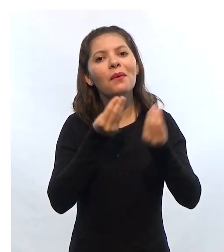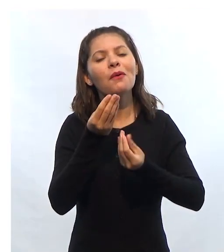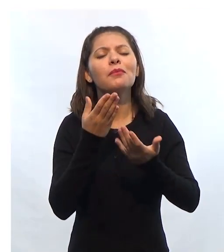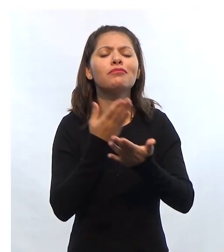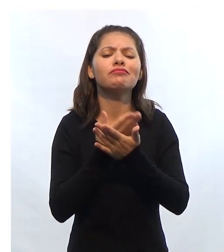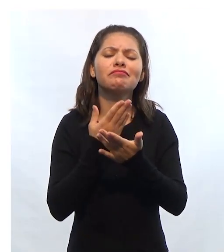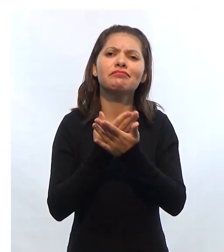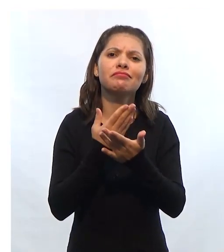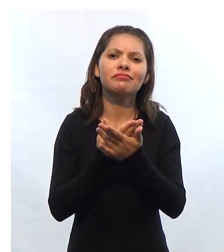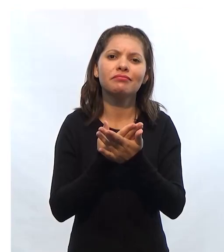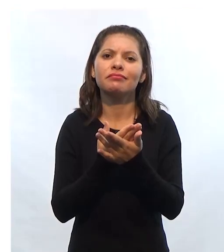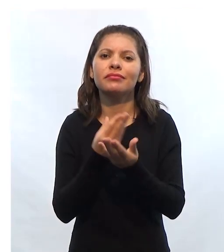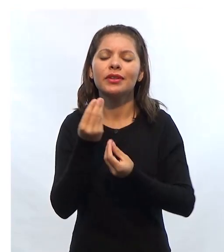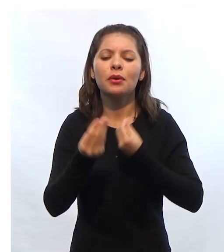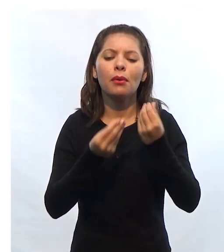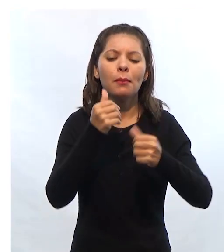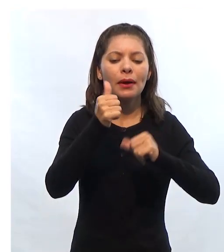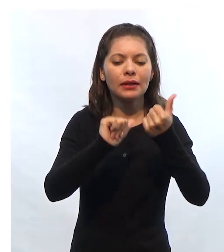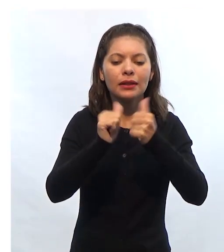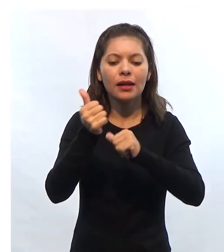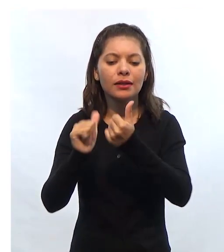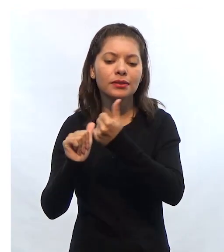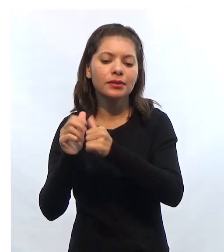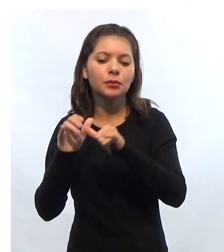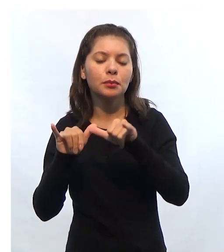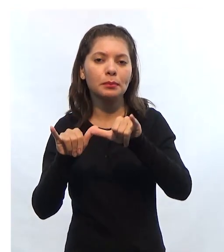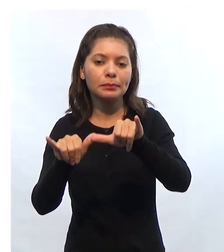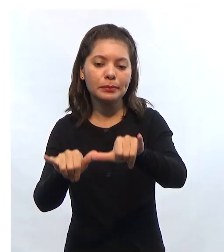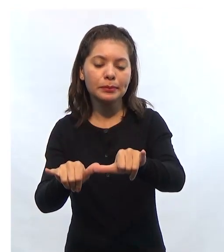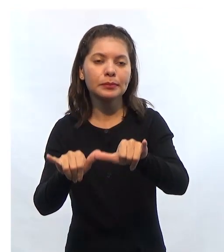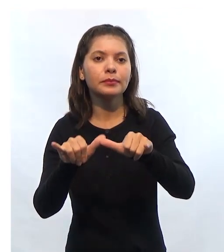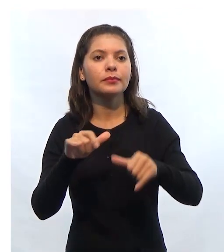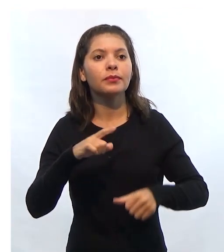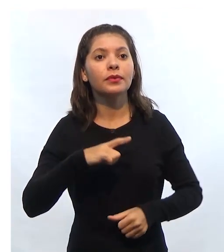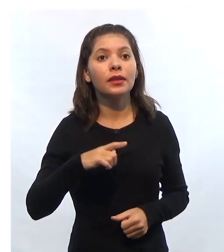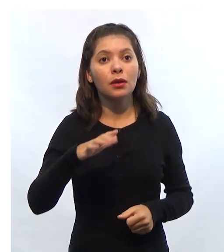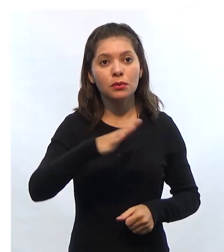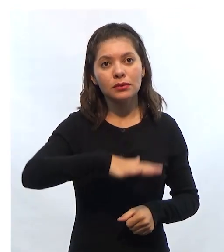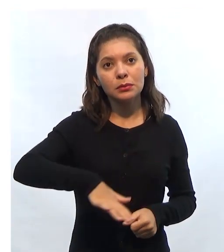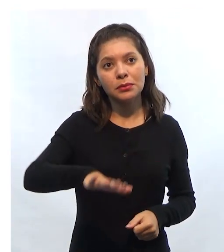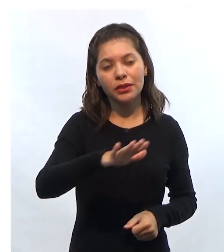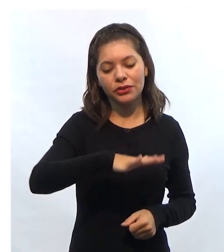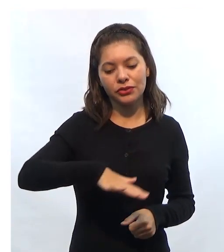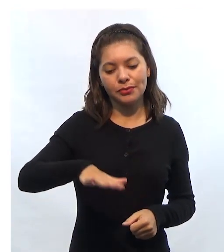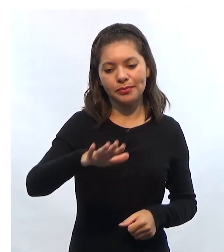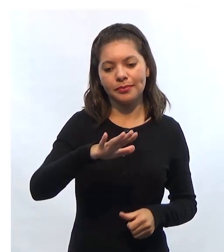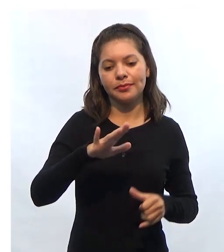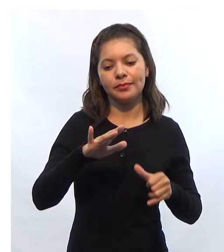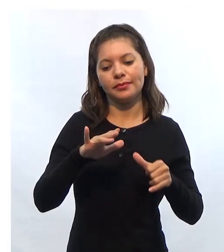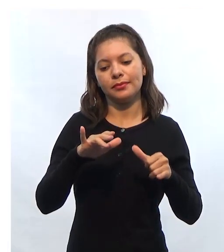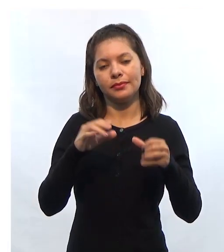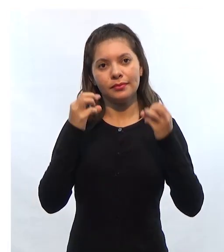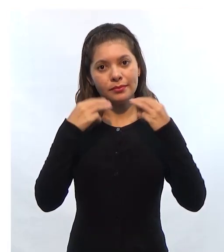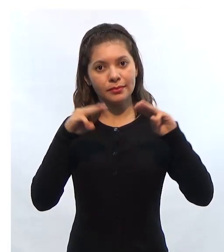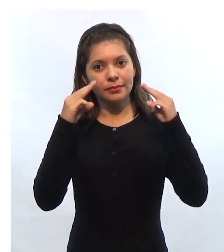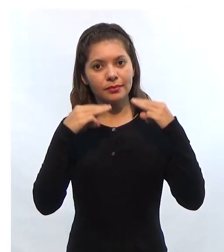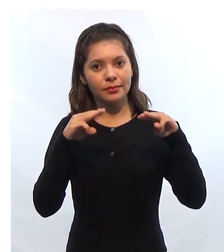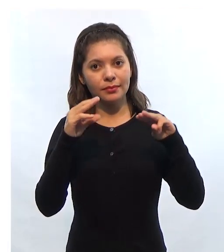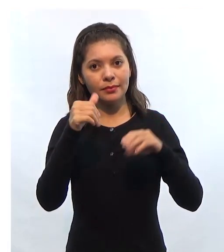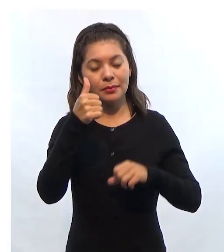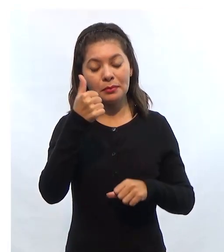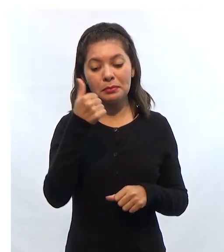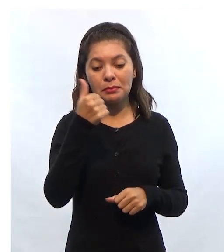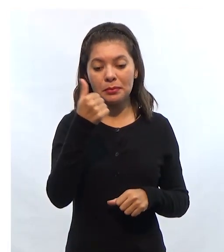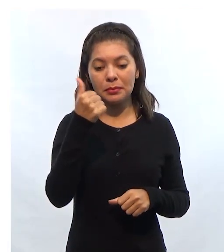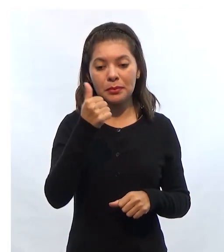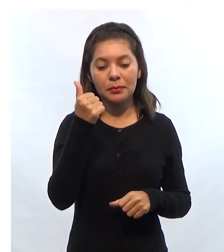é feito esse estudo do mercado, né? Essa análise do mercado. E aí a gente tem os ambientes de marketing, que é a primeira